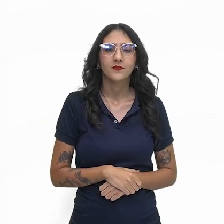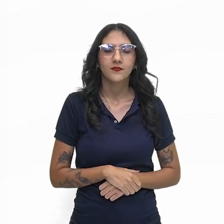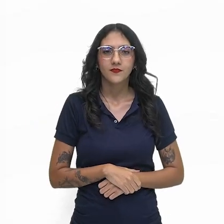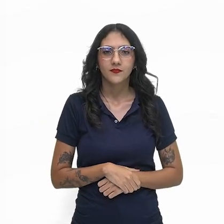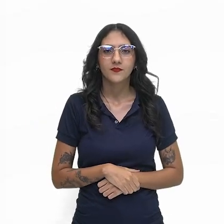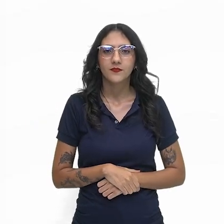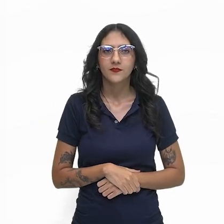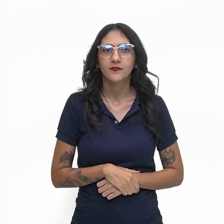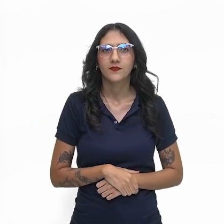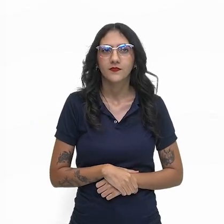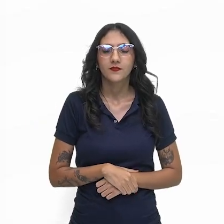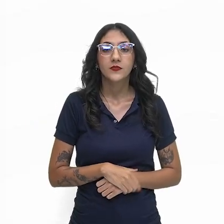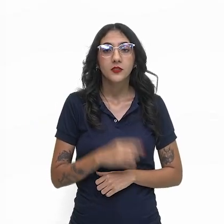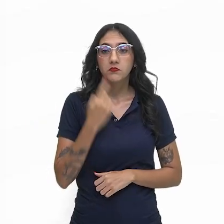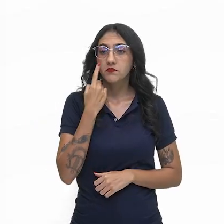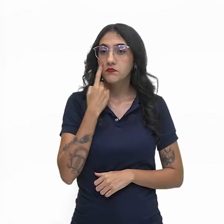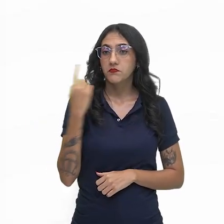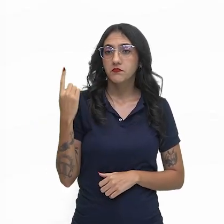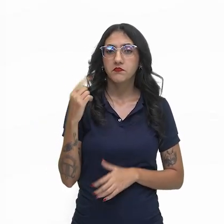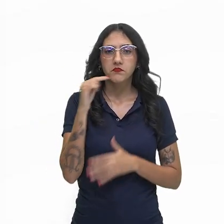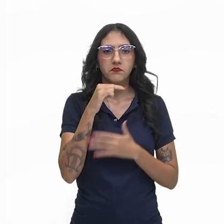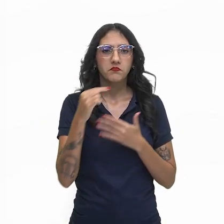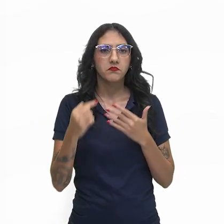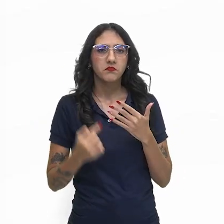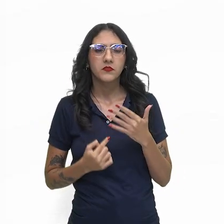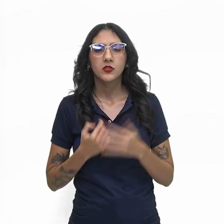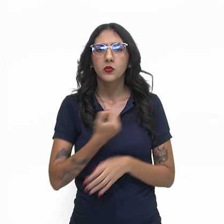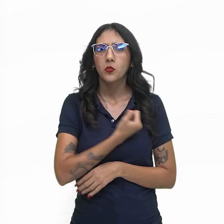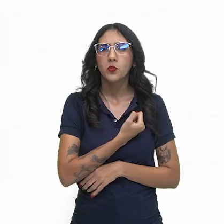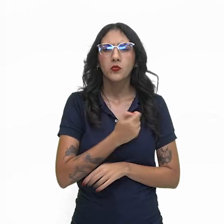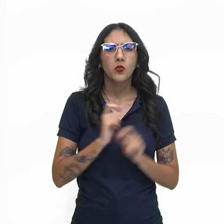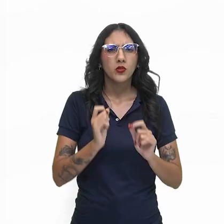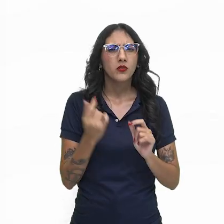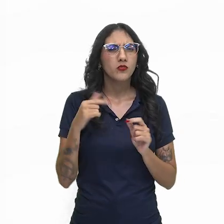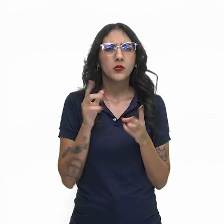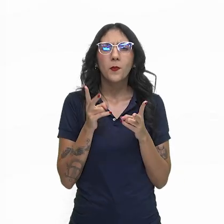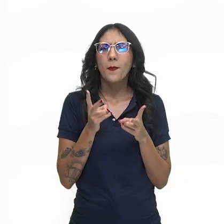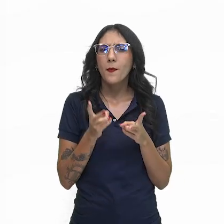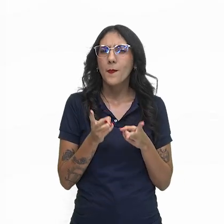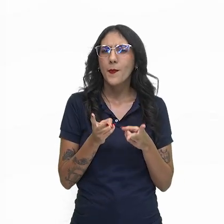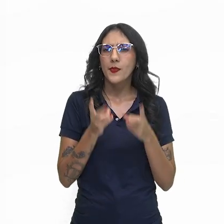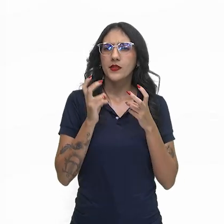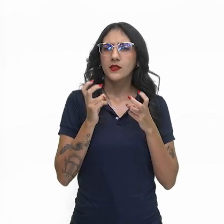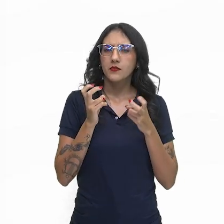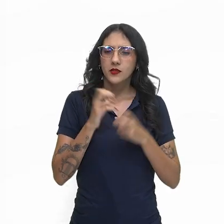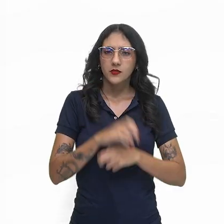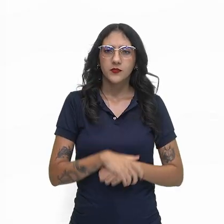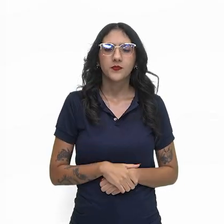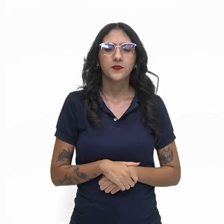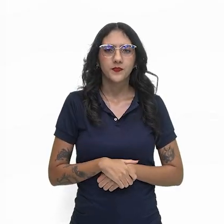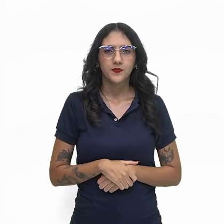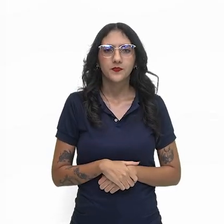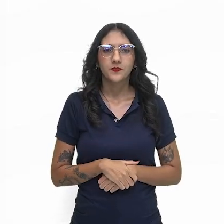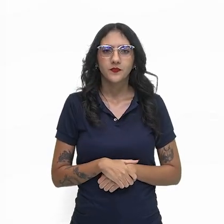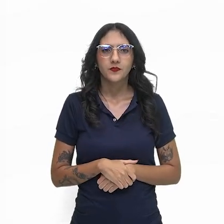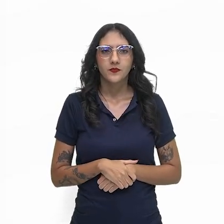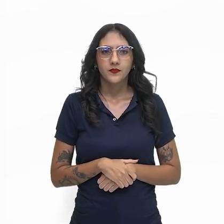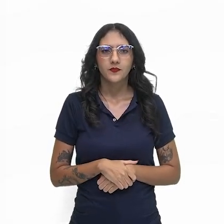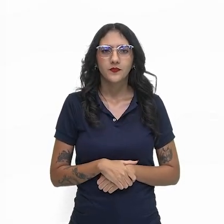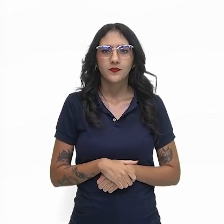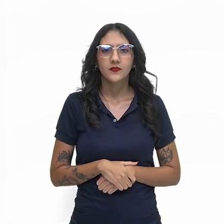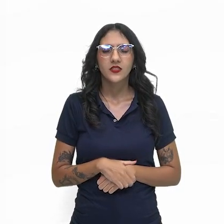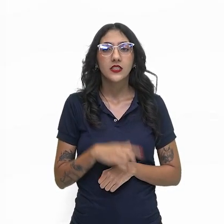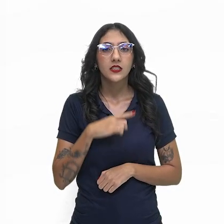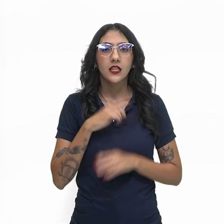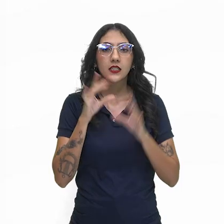5 números que o que vocês puderam perceber aqui, ó? Neste momento, nós estamos falando sobre o quê?